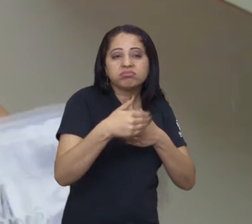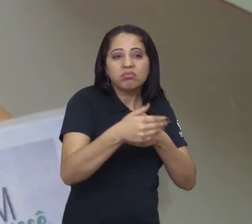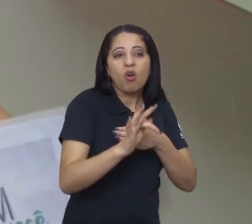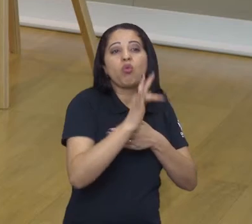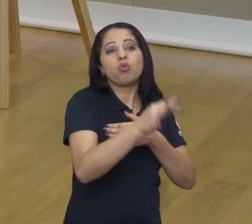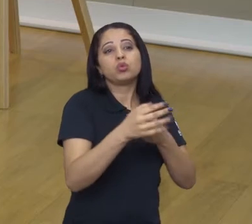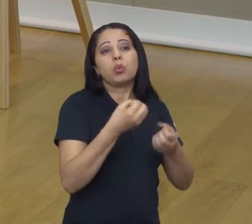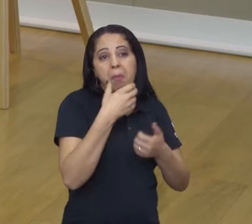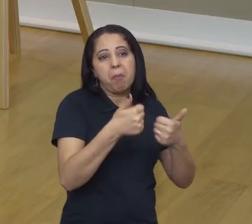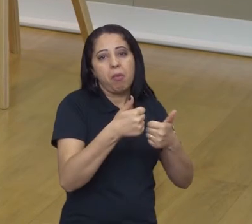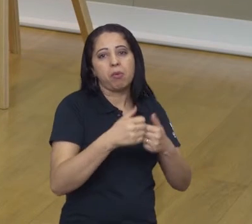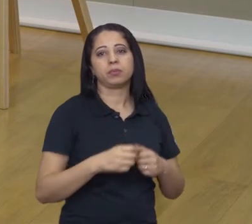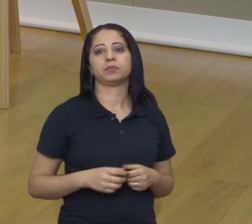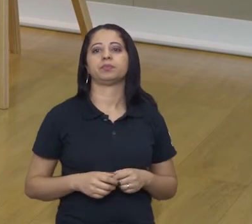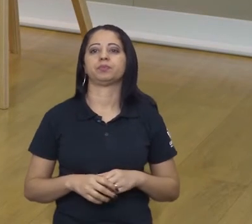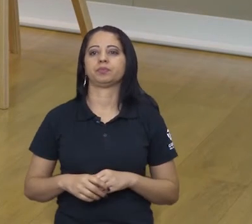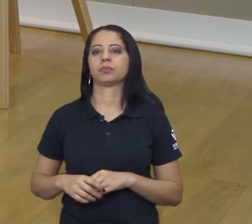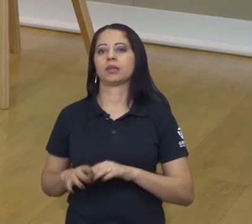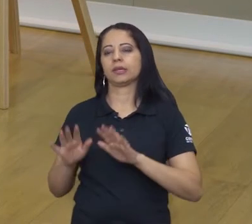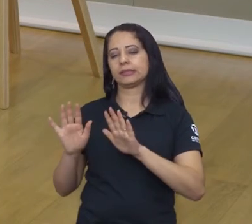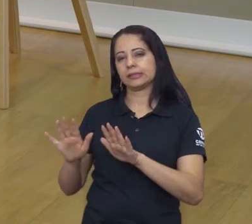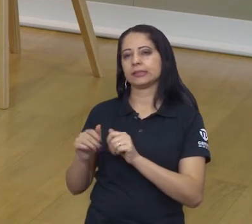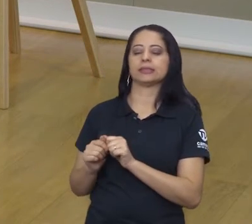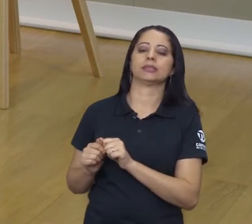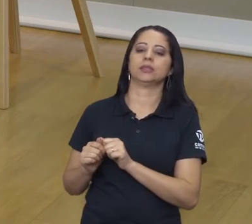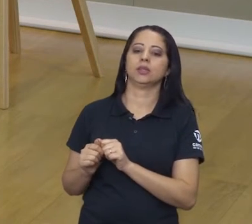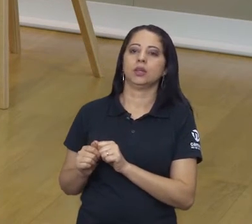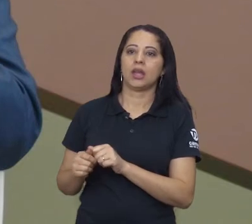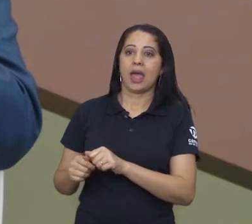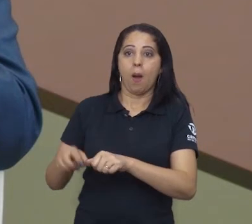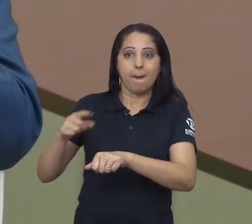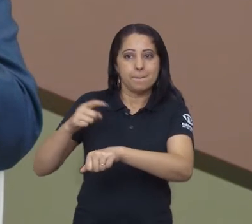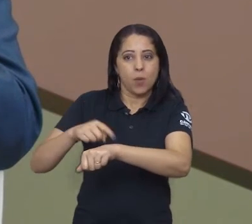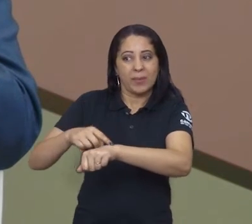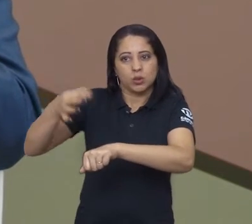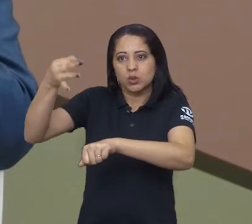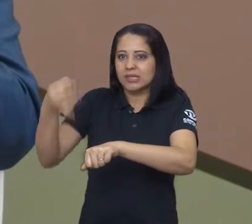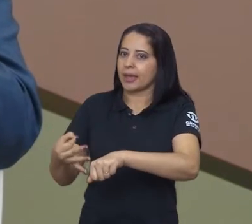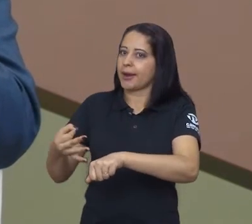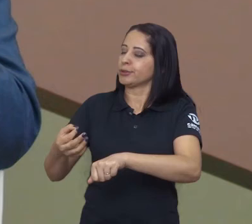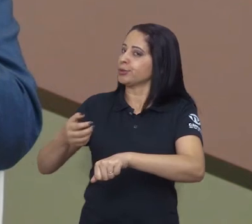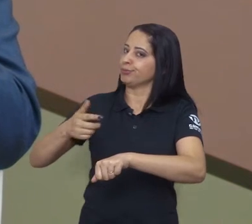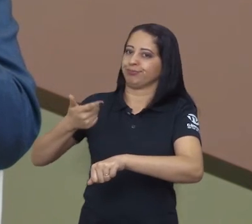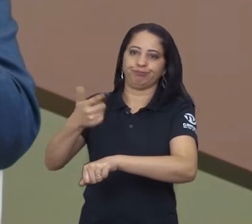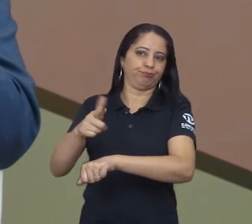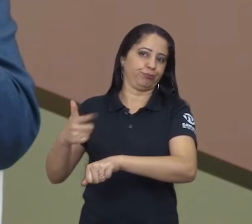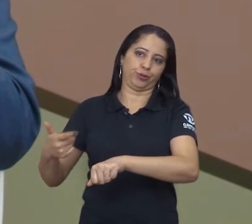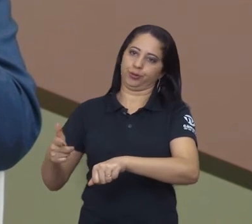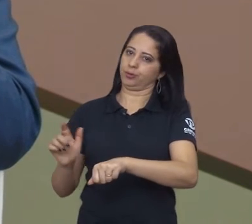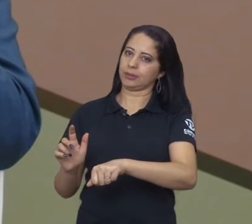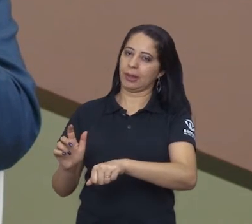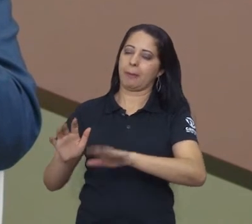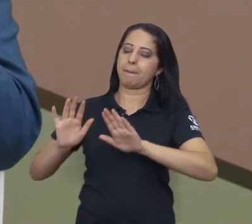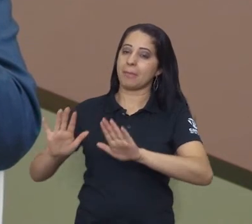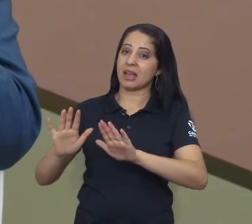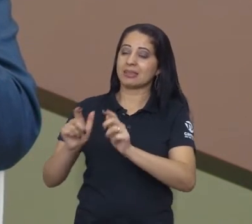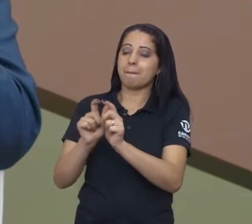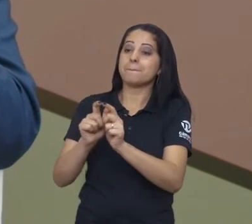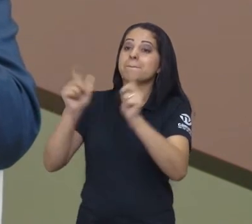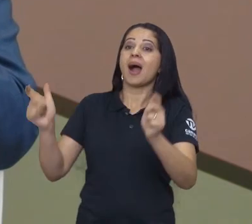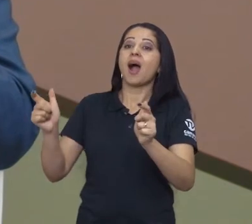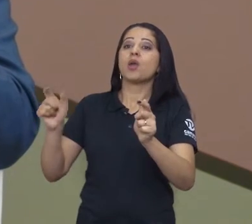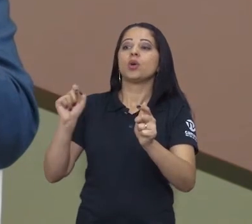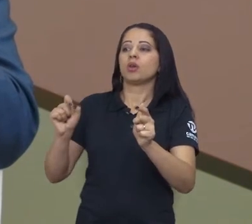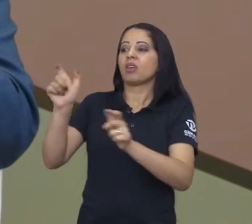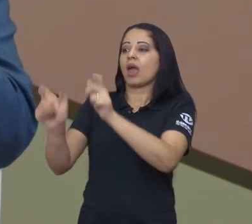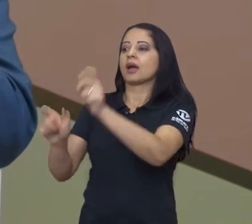vida na verdade o tempo de começar ele não existe né muitas vezes o que acontece na maioria das vezes